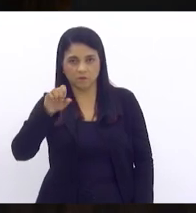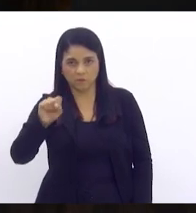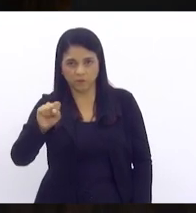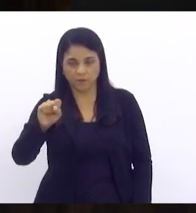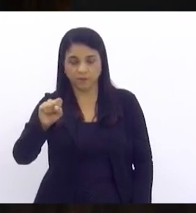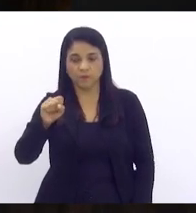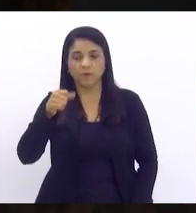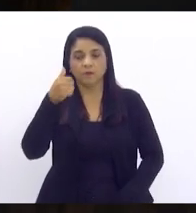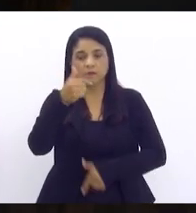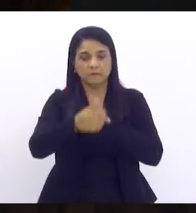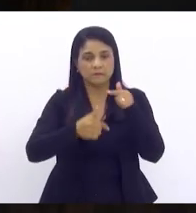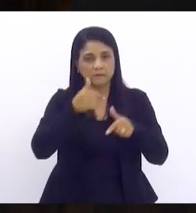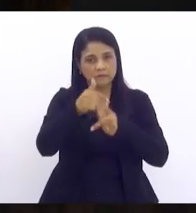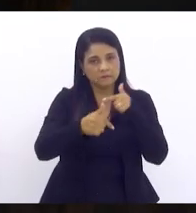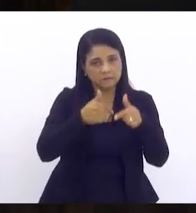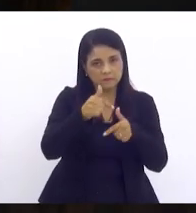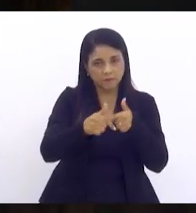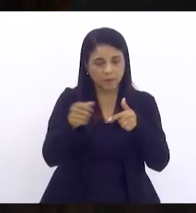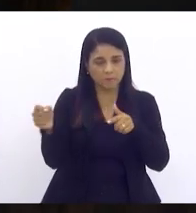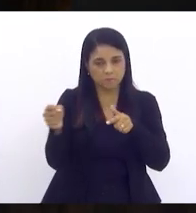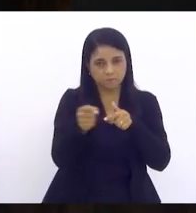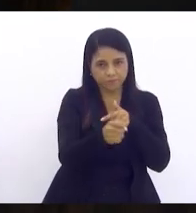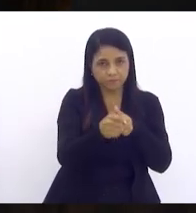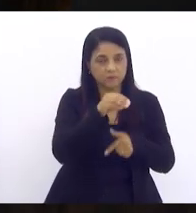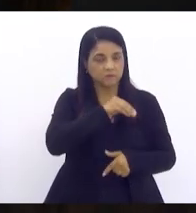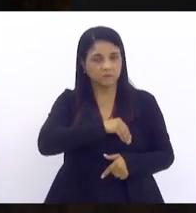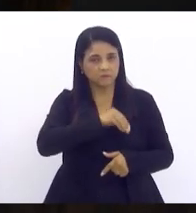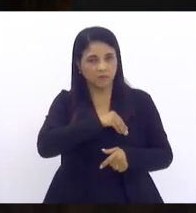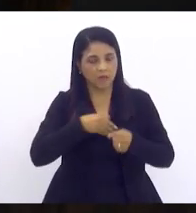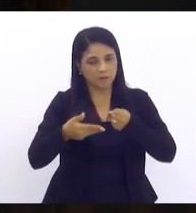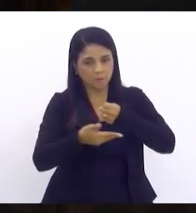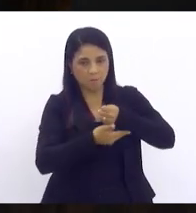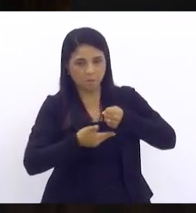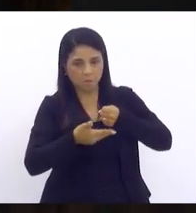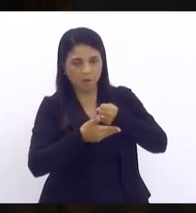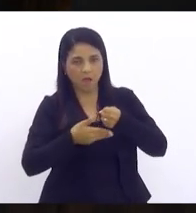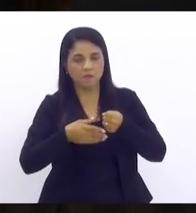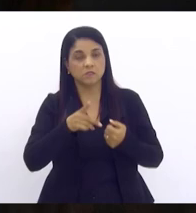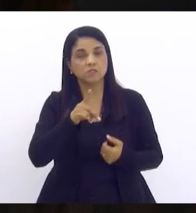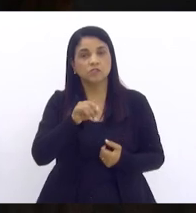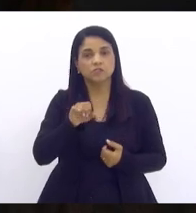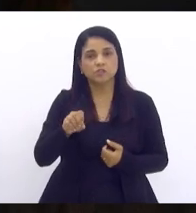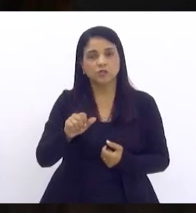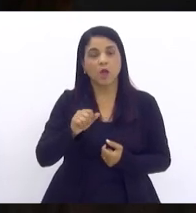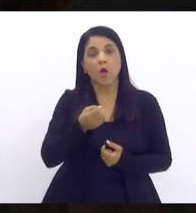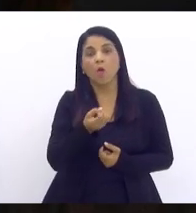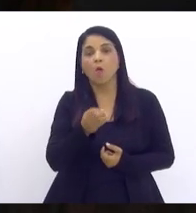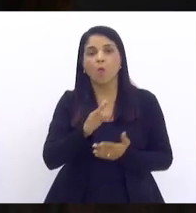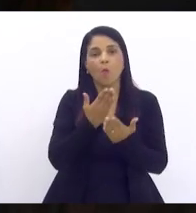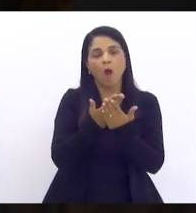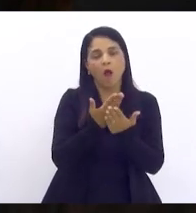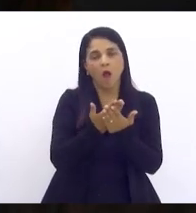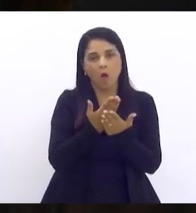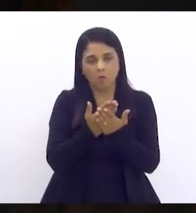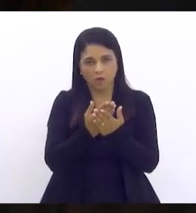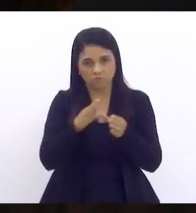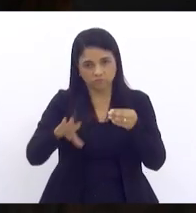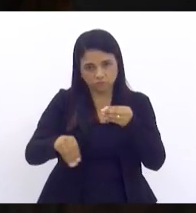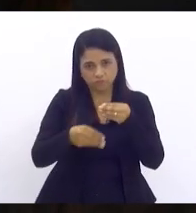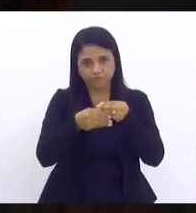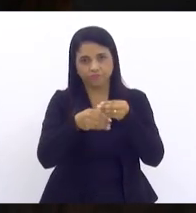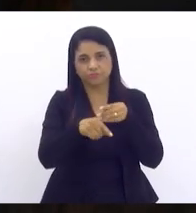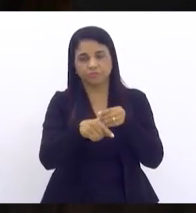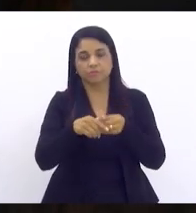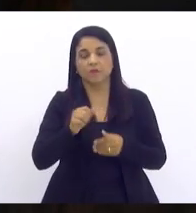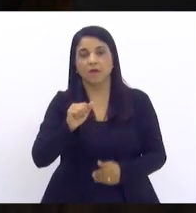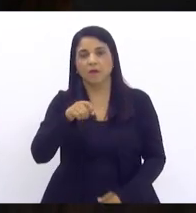natureza de trabalho intermitente. Deverão ter piso salarial fixado por dia ou aula na forma do anexo. Parecer da